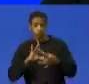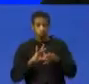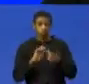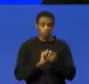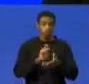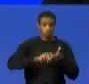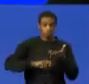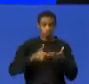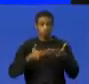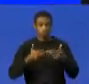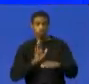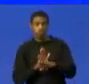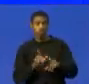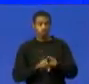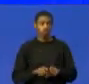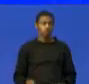e convênios.